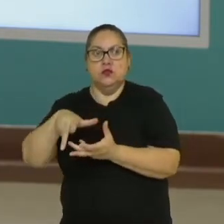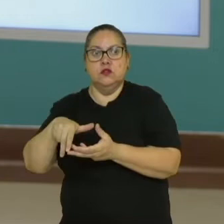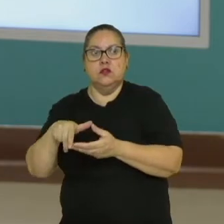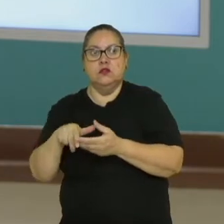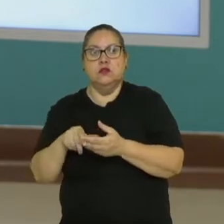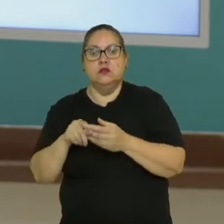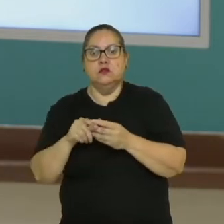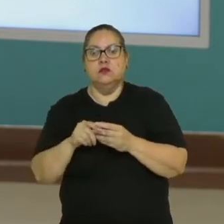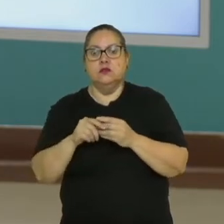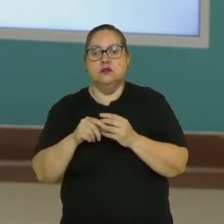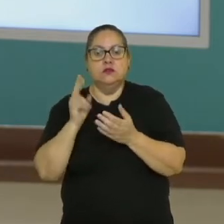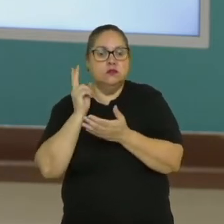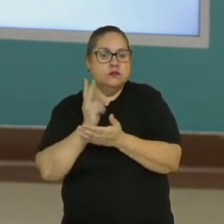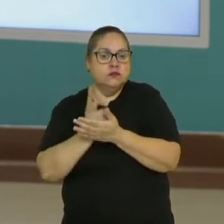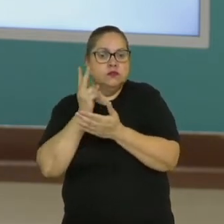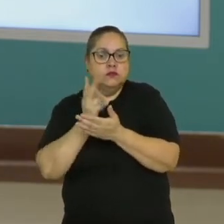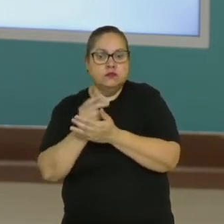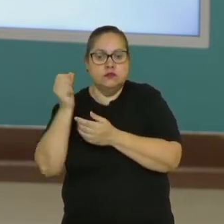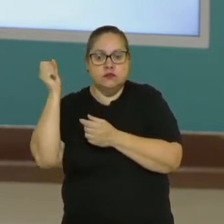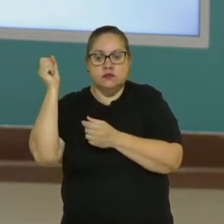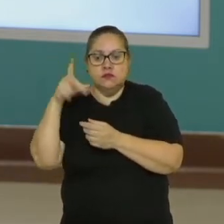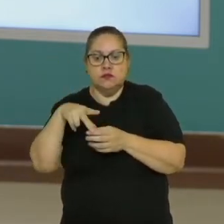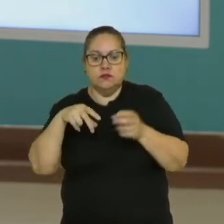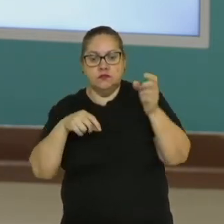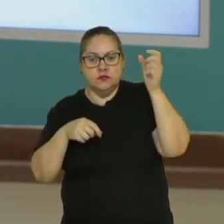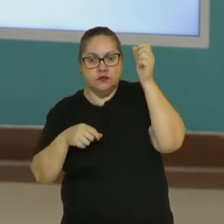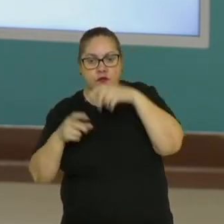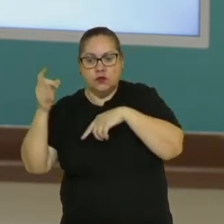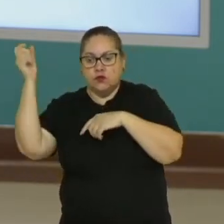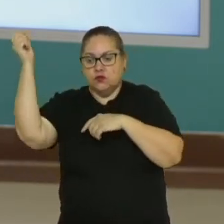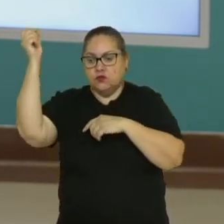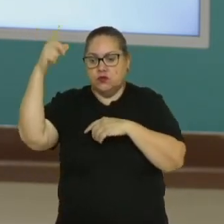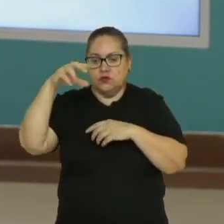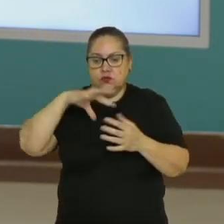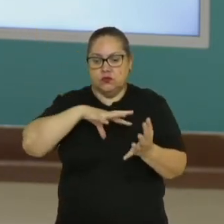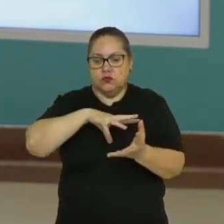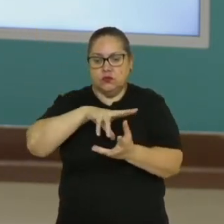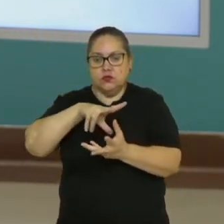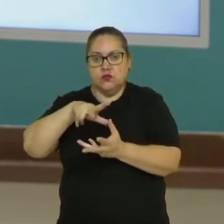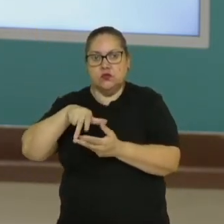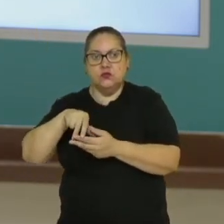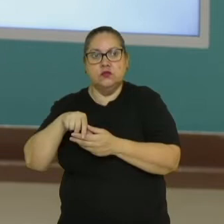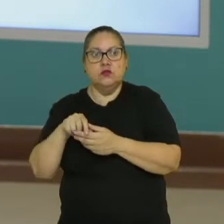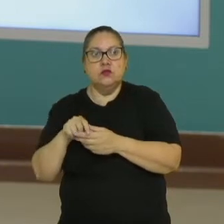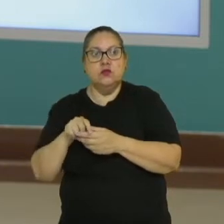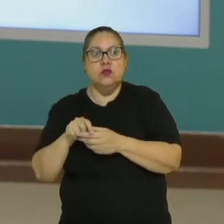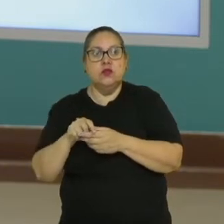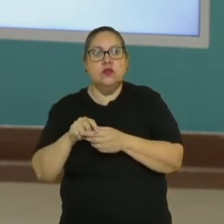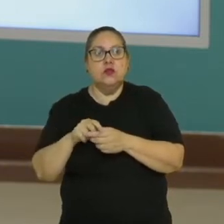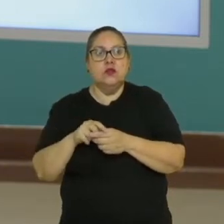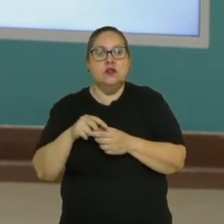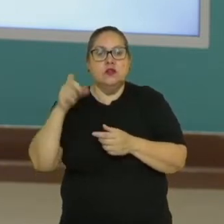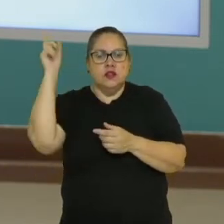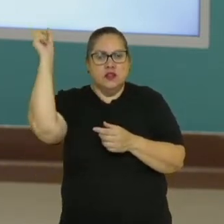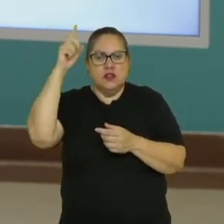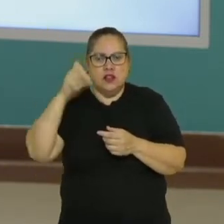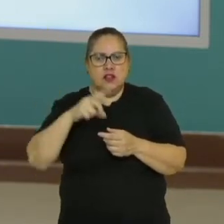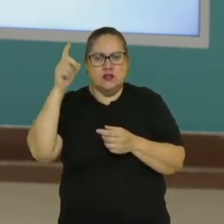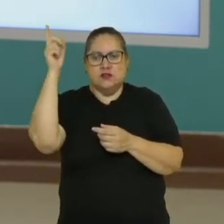era constantemente atingida. O nosso planeta era atingido por